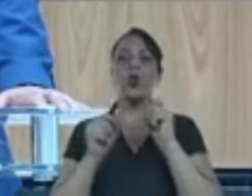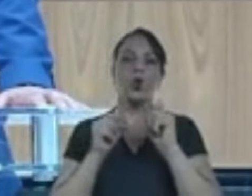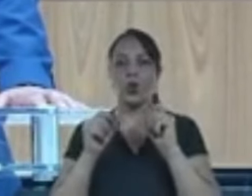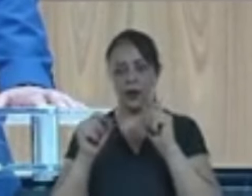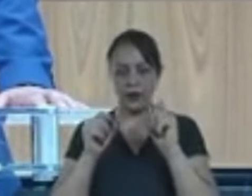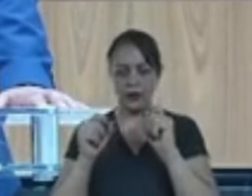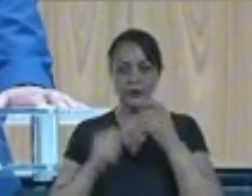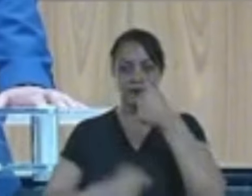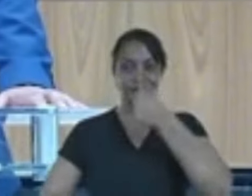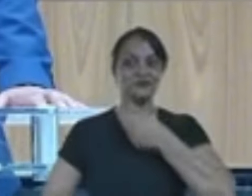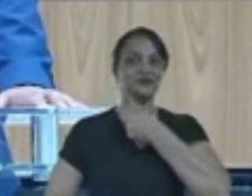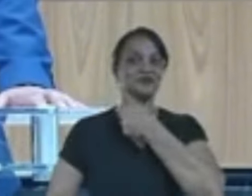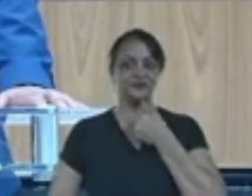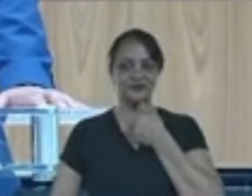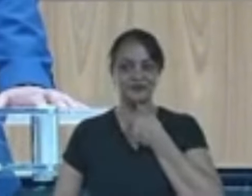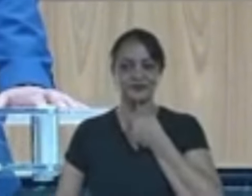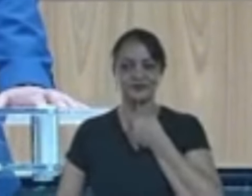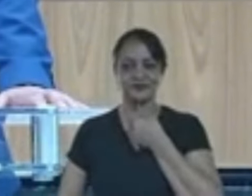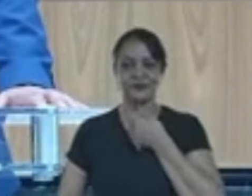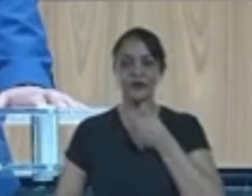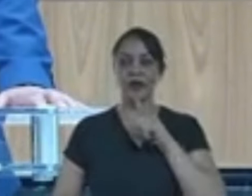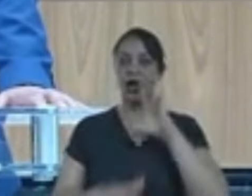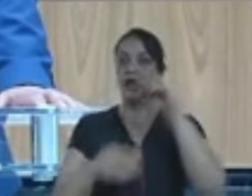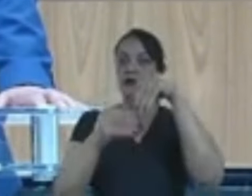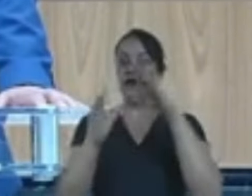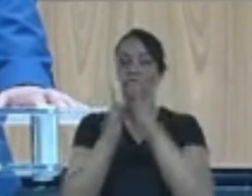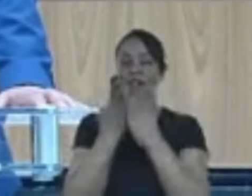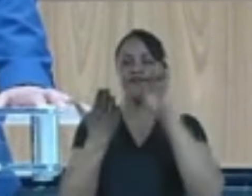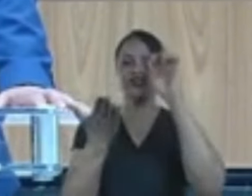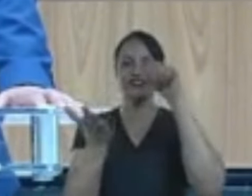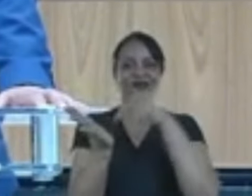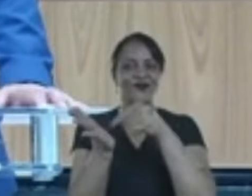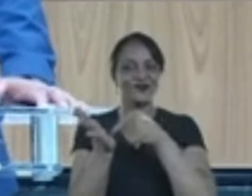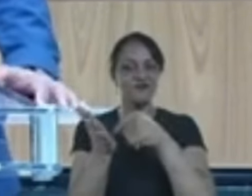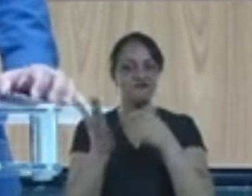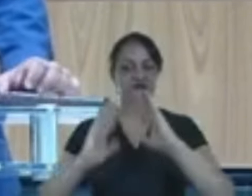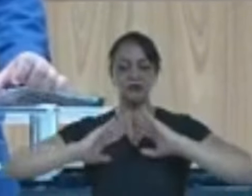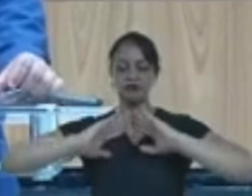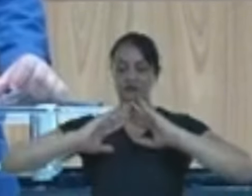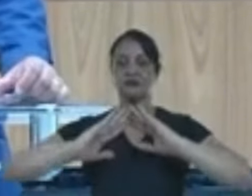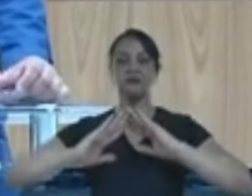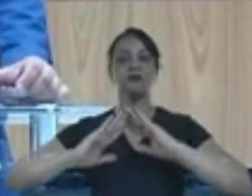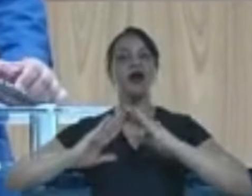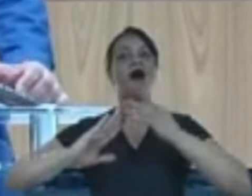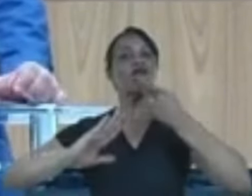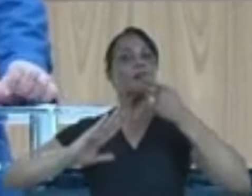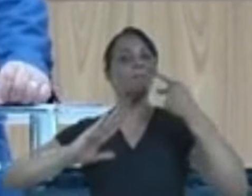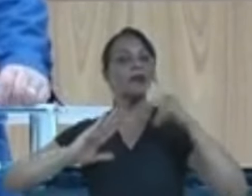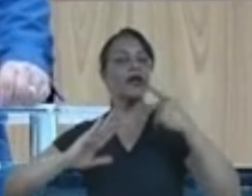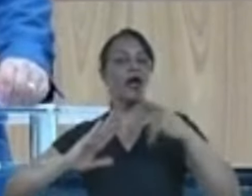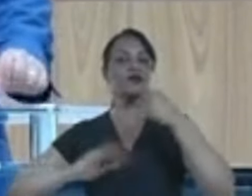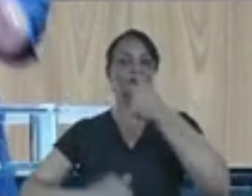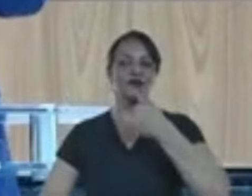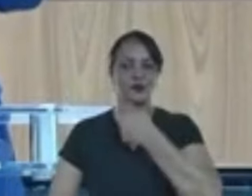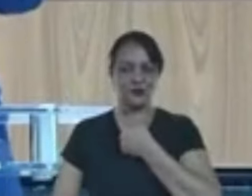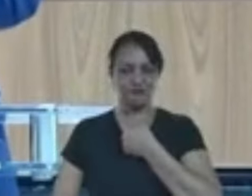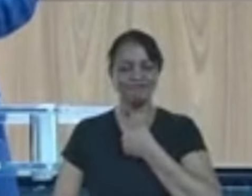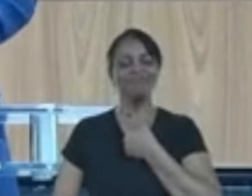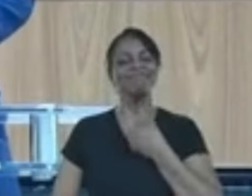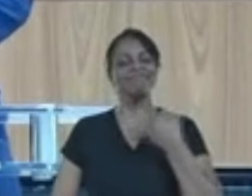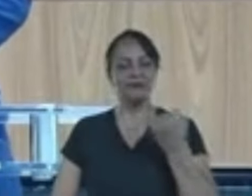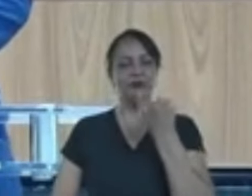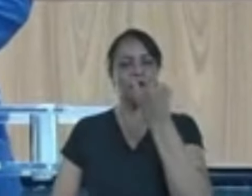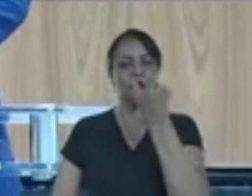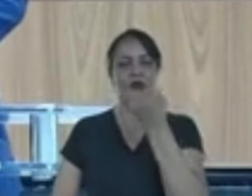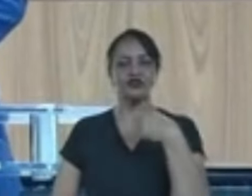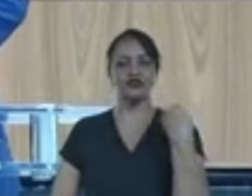um jejum que está na Bíblia, que eu pedi que eu falasse sobre jejum, claro, que eu acho que é muito importante nós